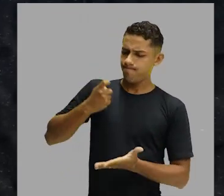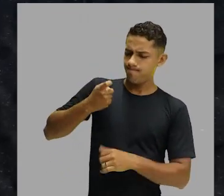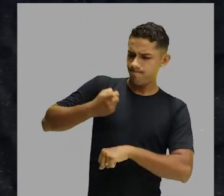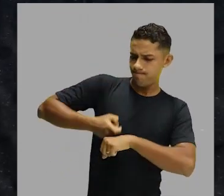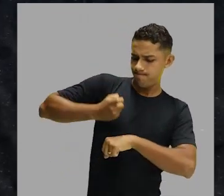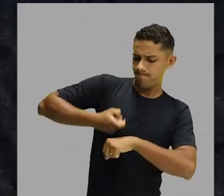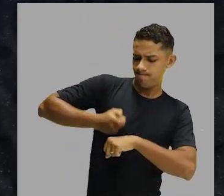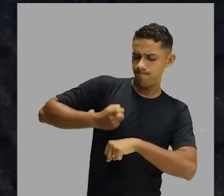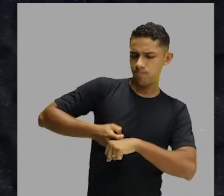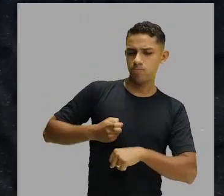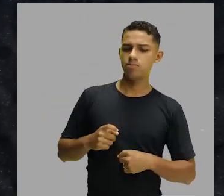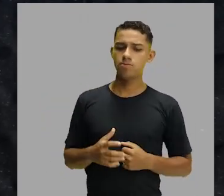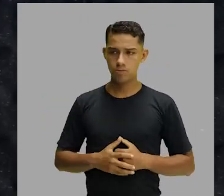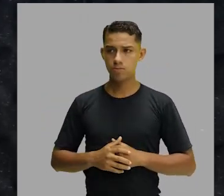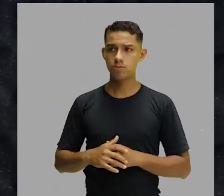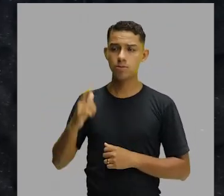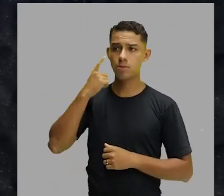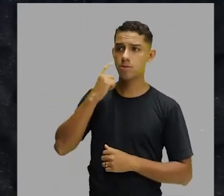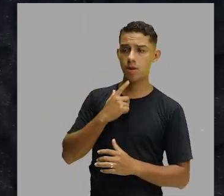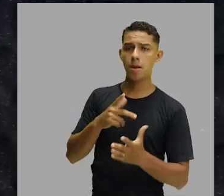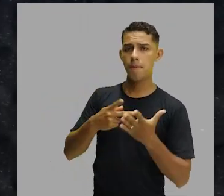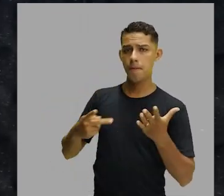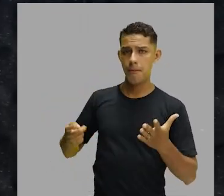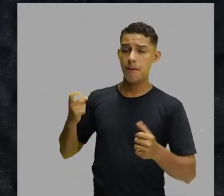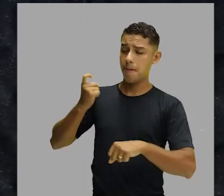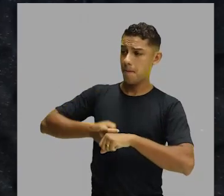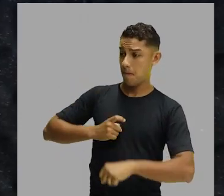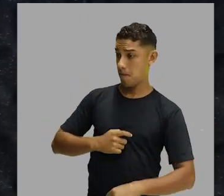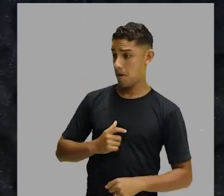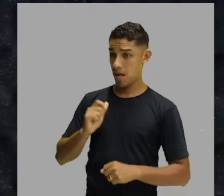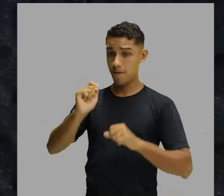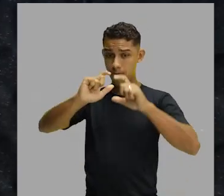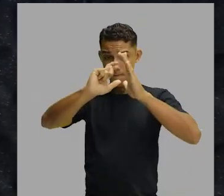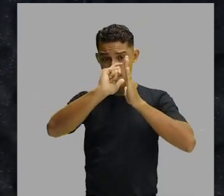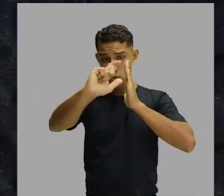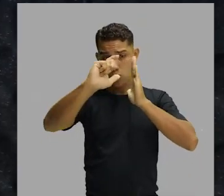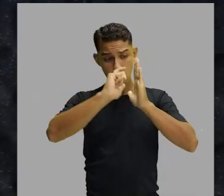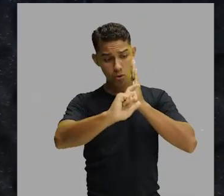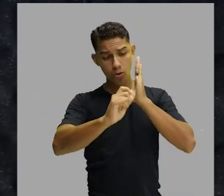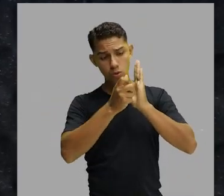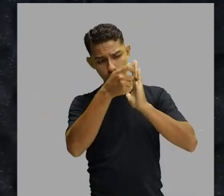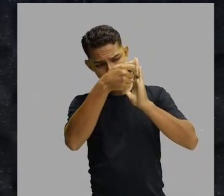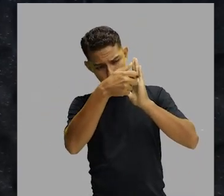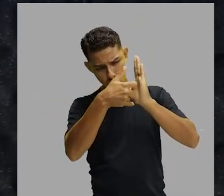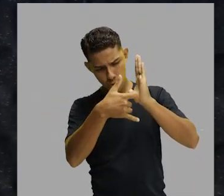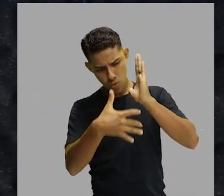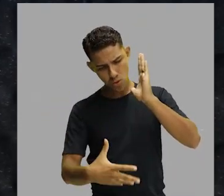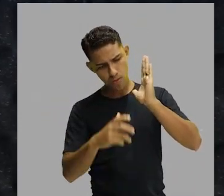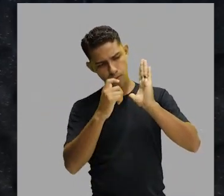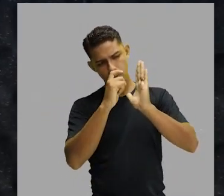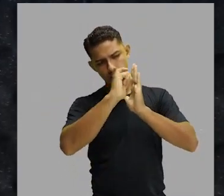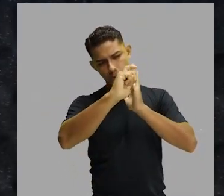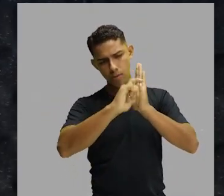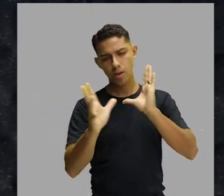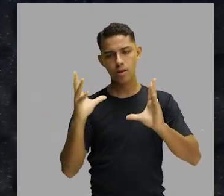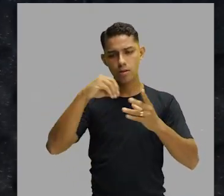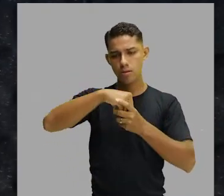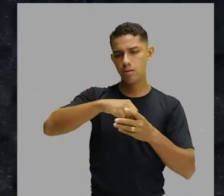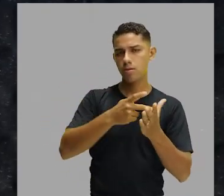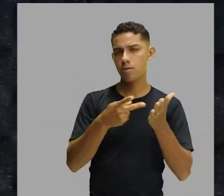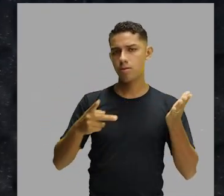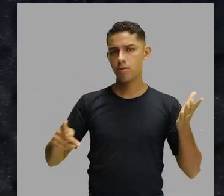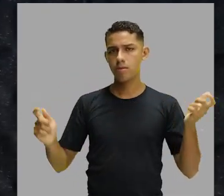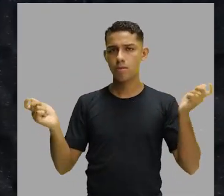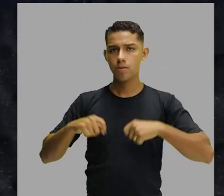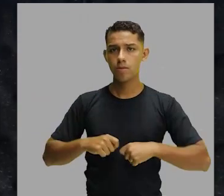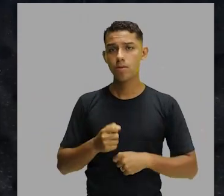a metrificação dos versos e a quantidade de versos dentro de uma